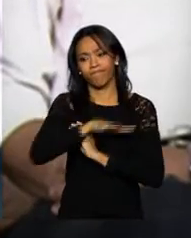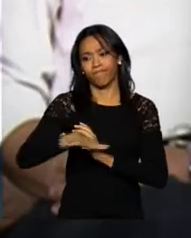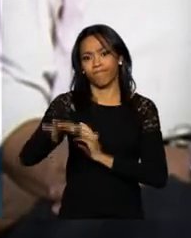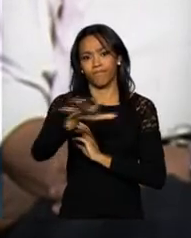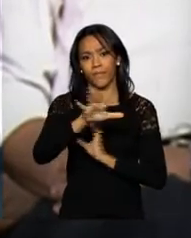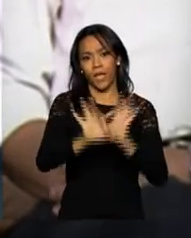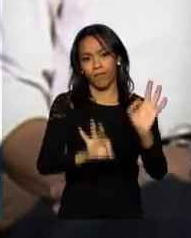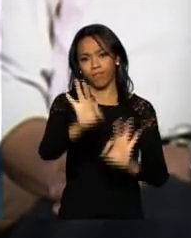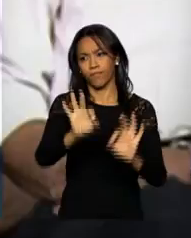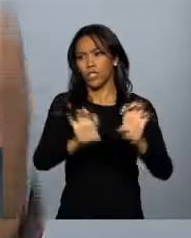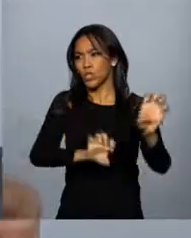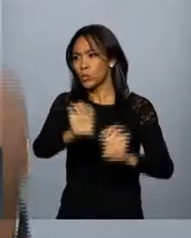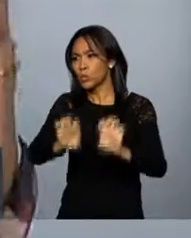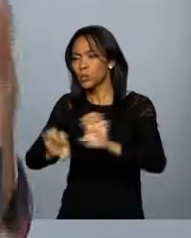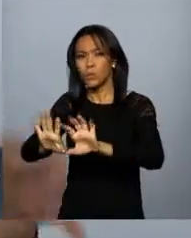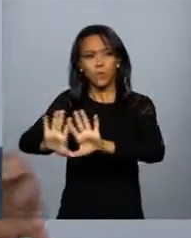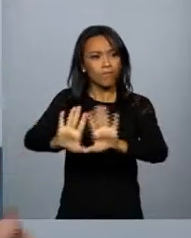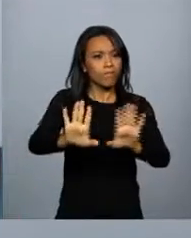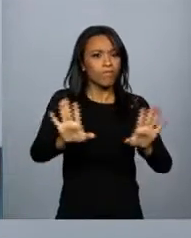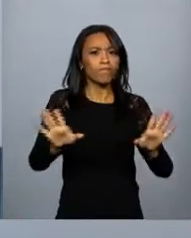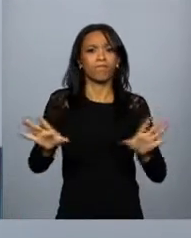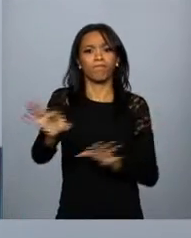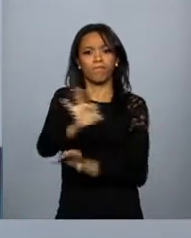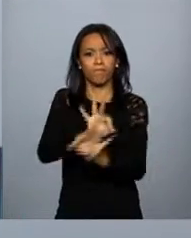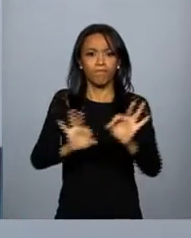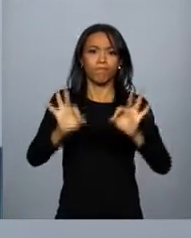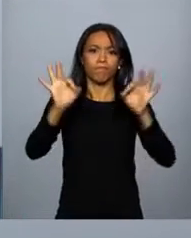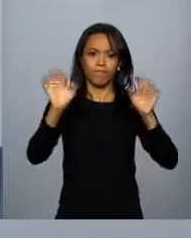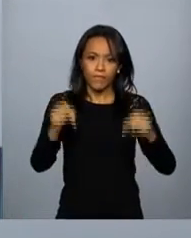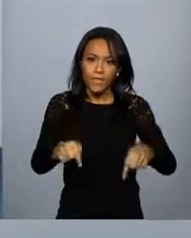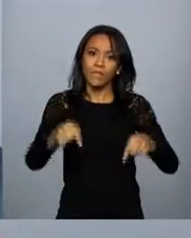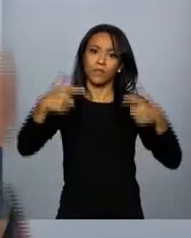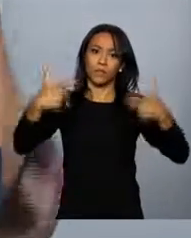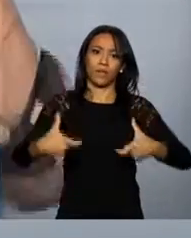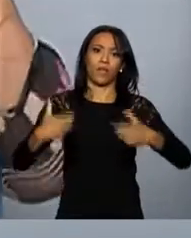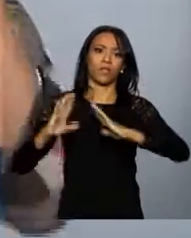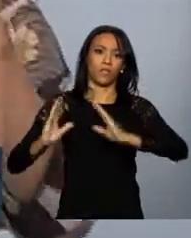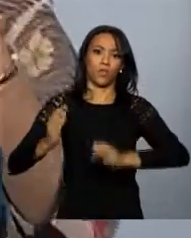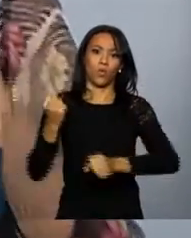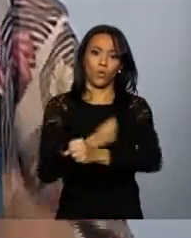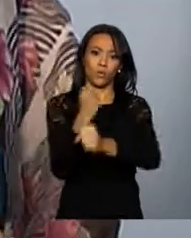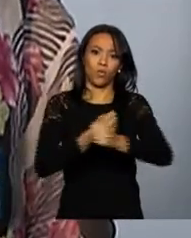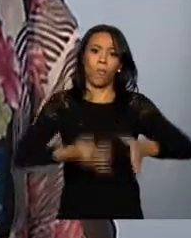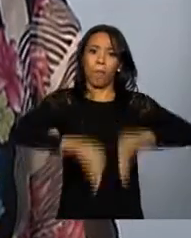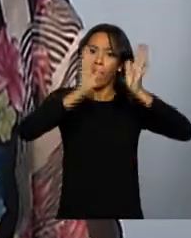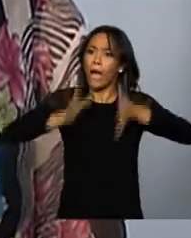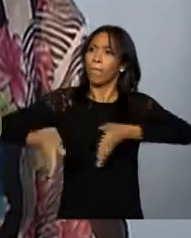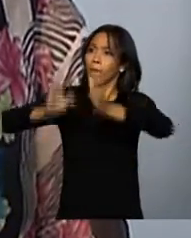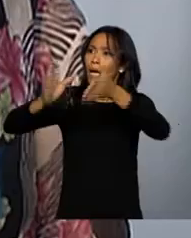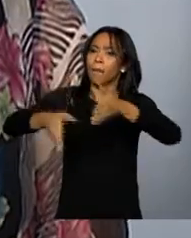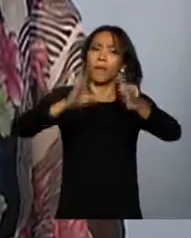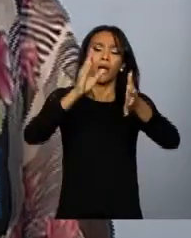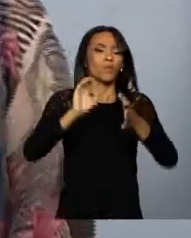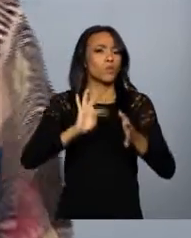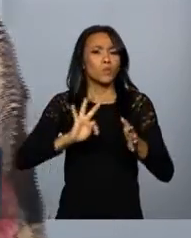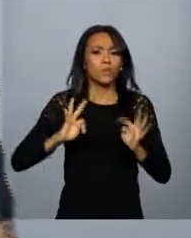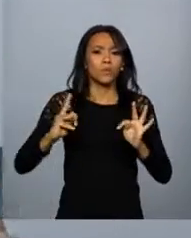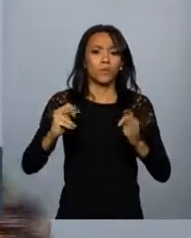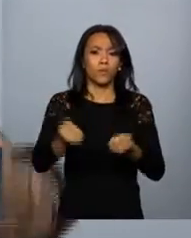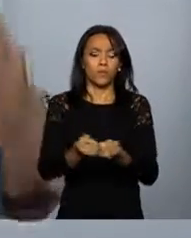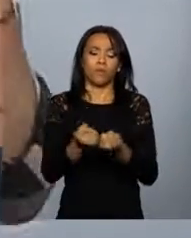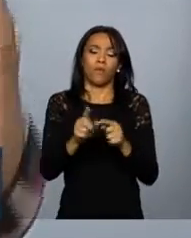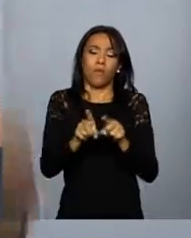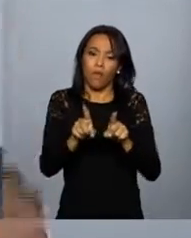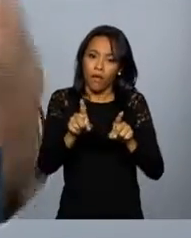infraestrutura. Aqui a infraestrutura desse residencial, todos os equipamentos sociais